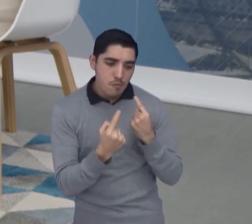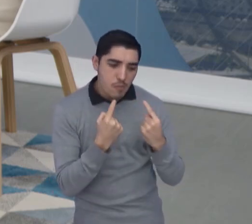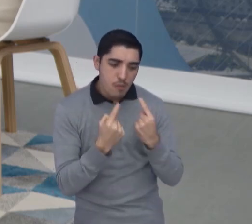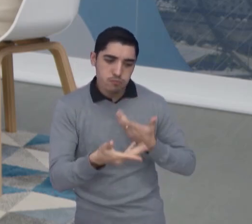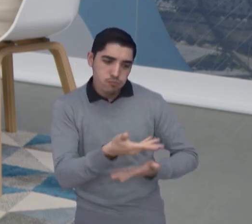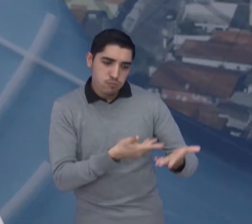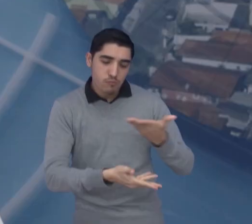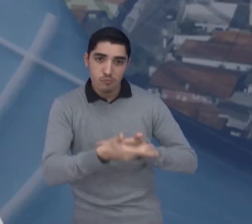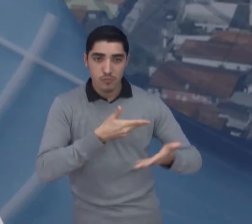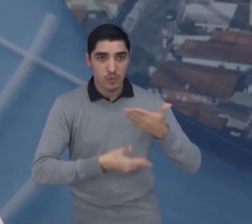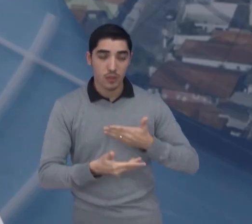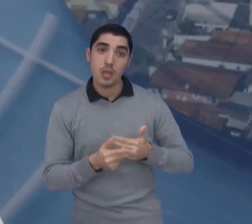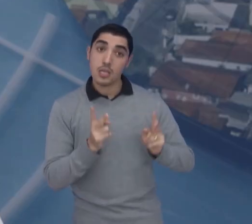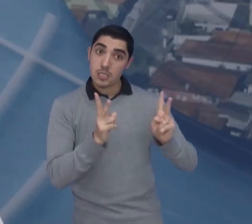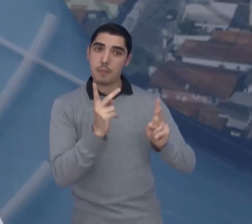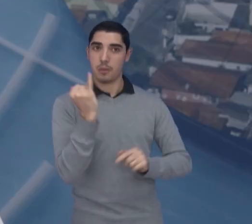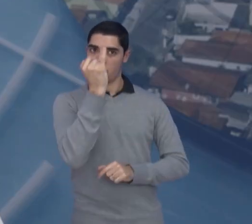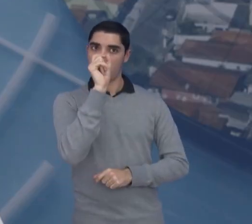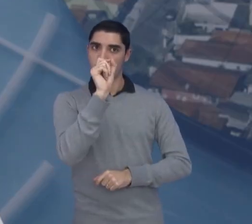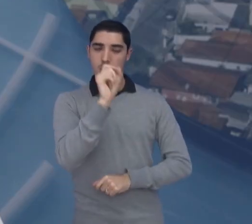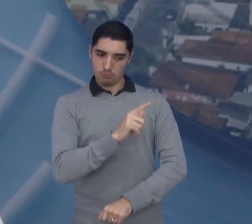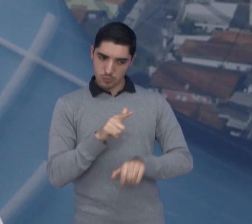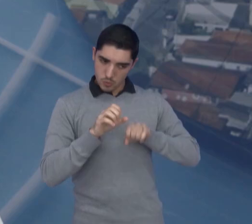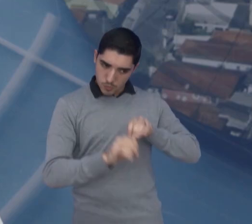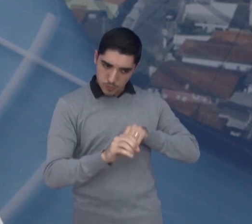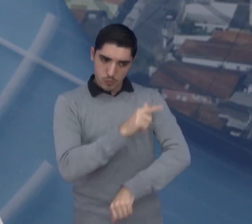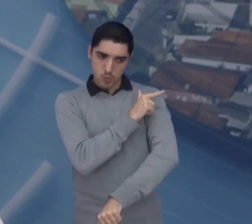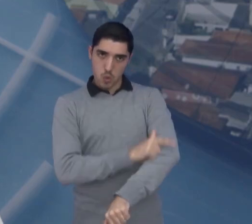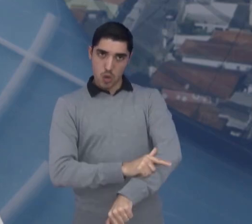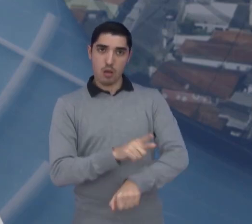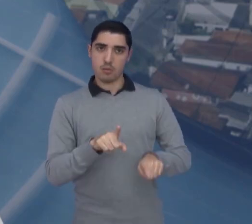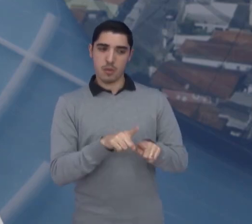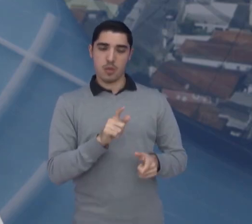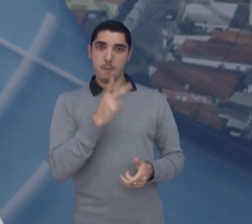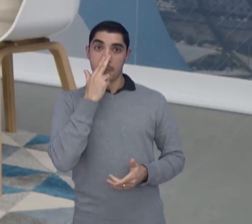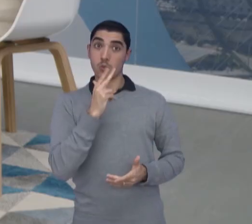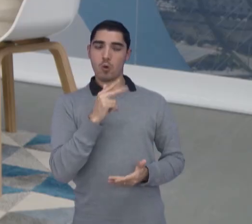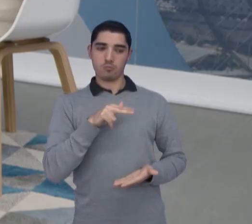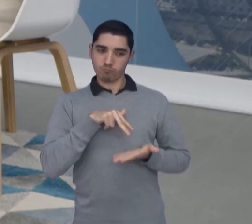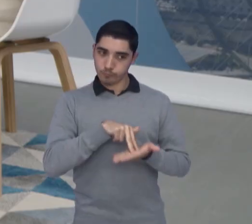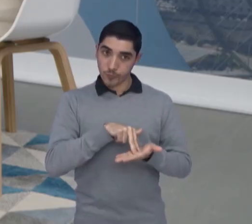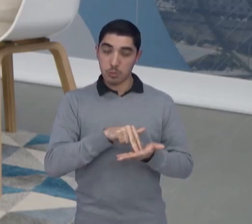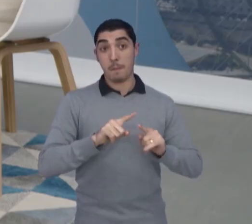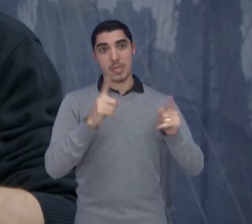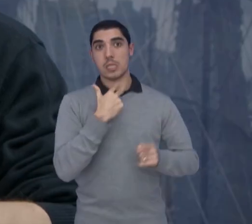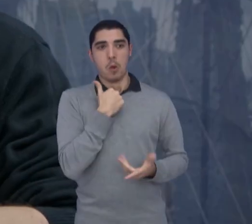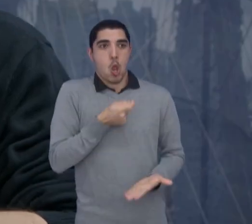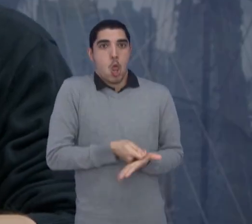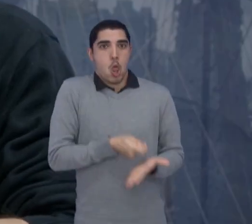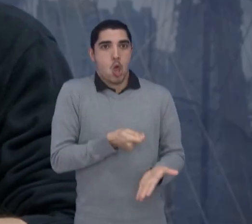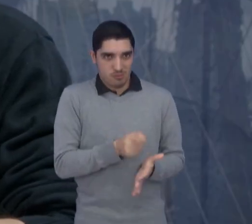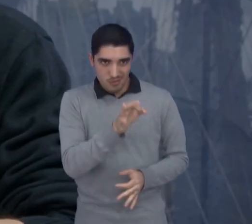né? Mostrando sempre a sua autoridade como pai e mãe, mas não ser autoritário, né, Rafael? Perfeito, esse equilíbrio, esse caminho do meio